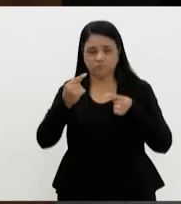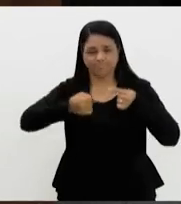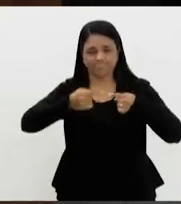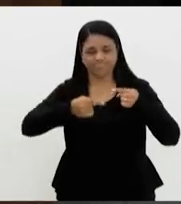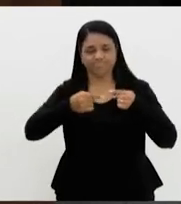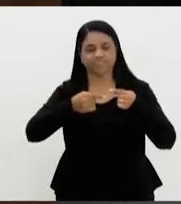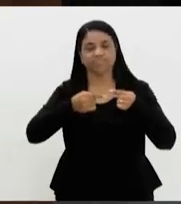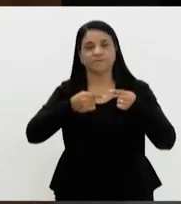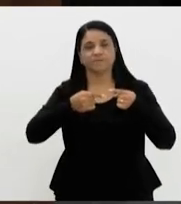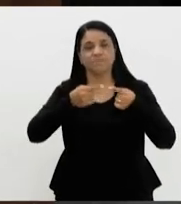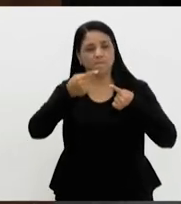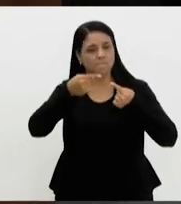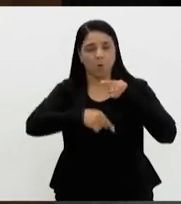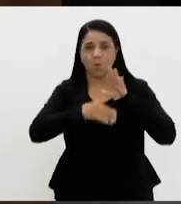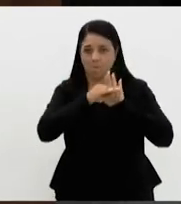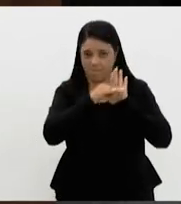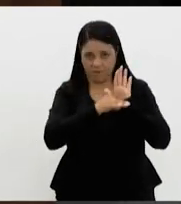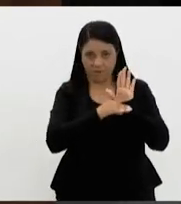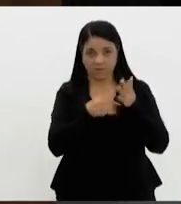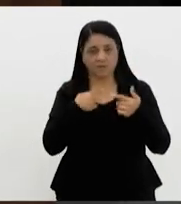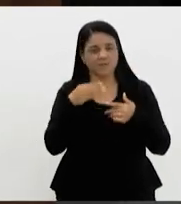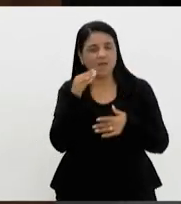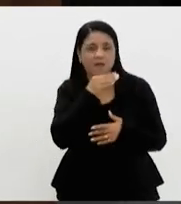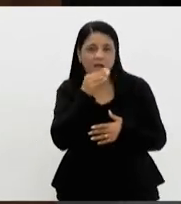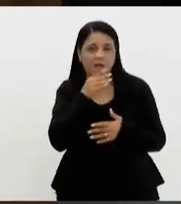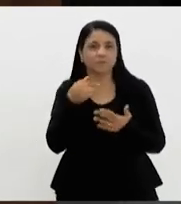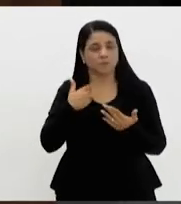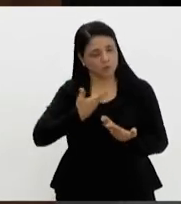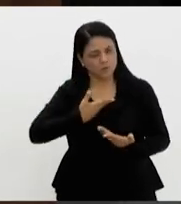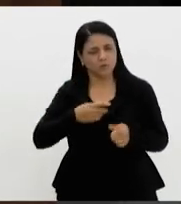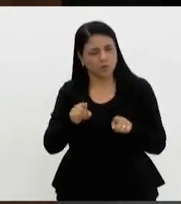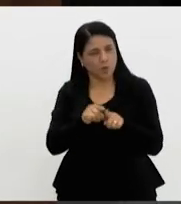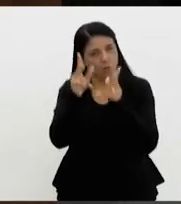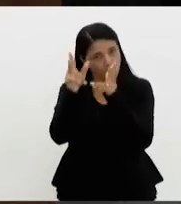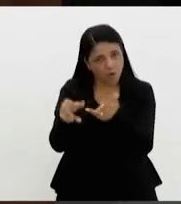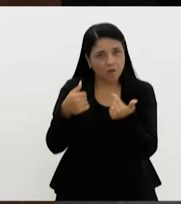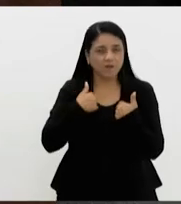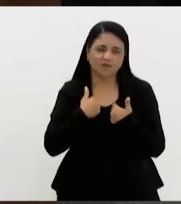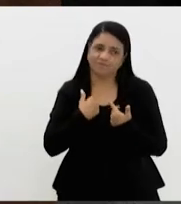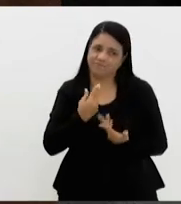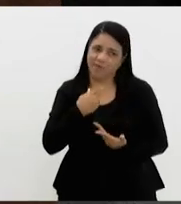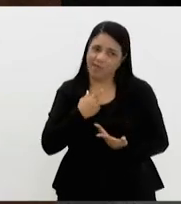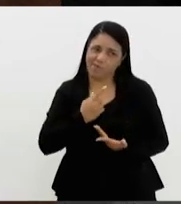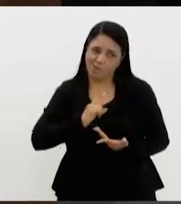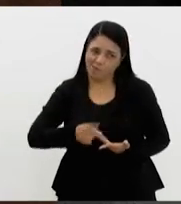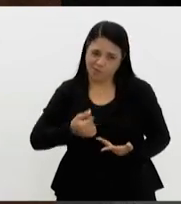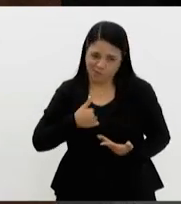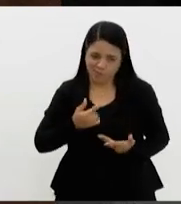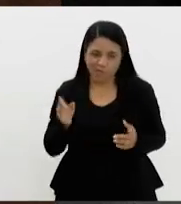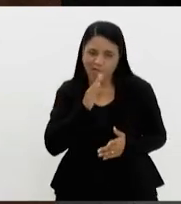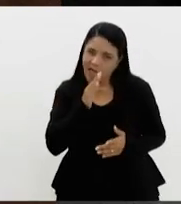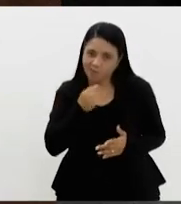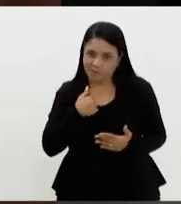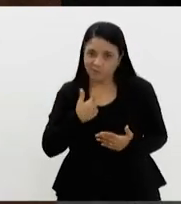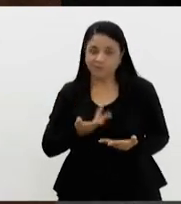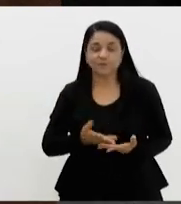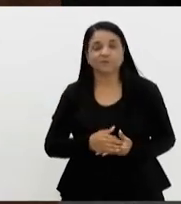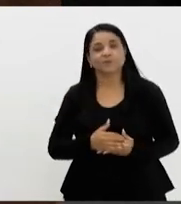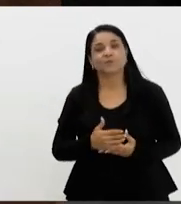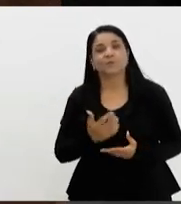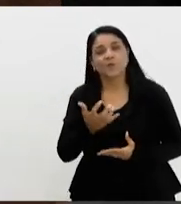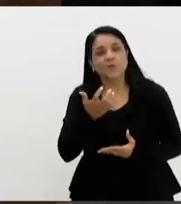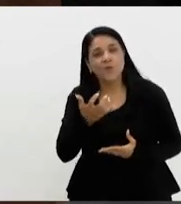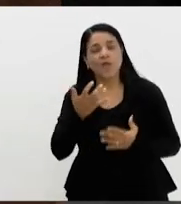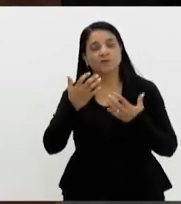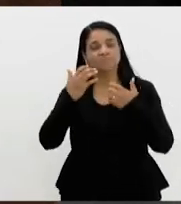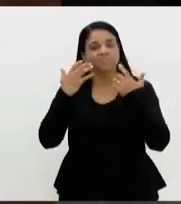mas esse é rapidinho, e como os nossos colegas sempre fazem, Vossa Excelência não vai me negar, é rápido. Eu queria